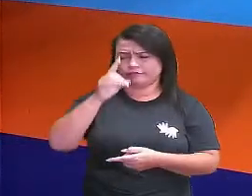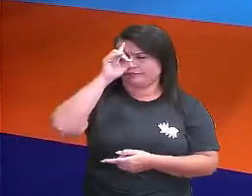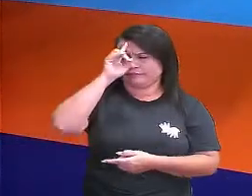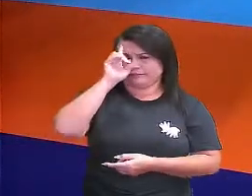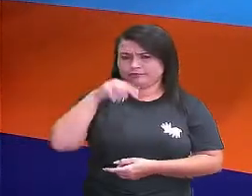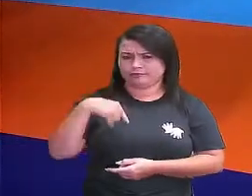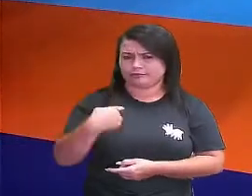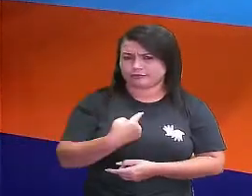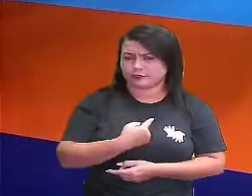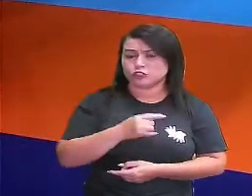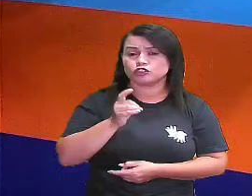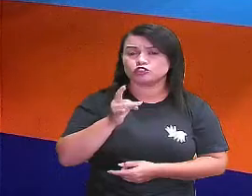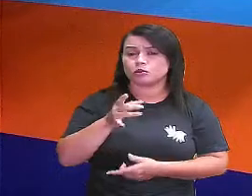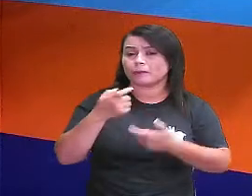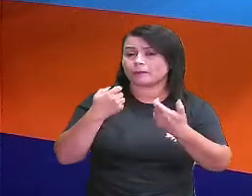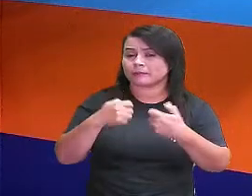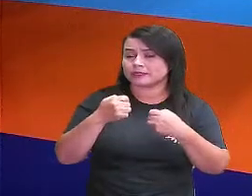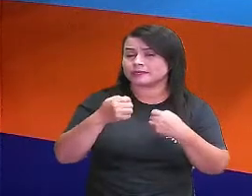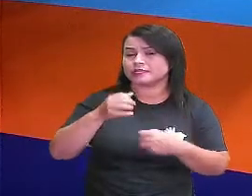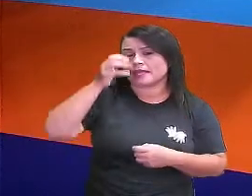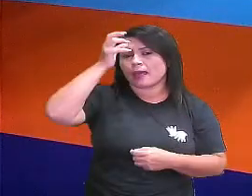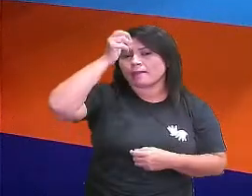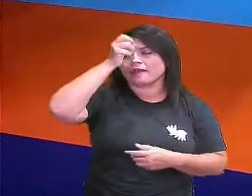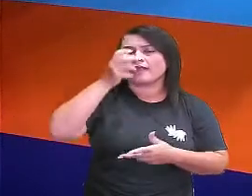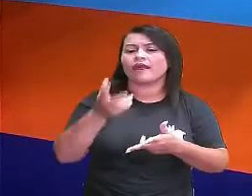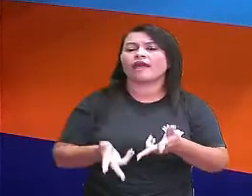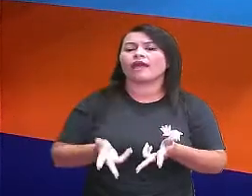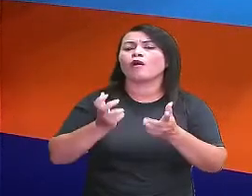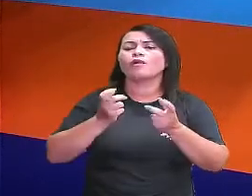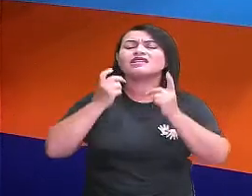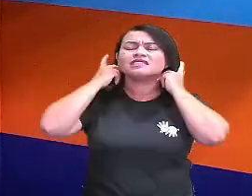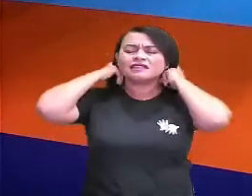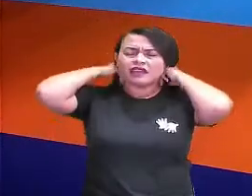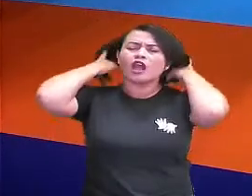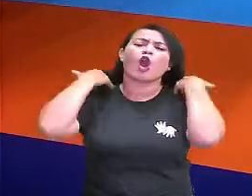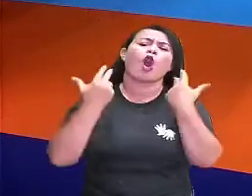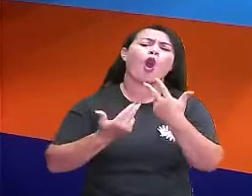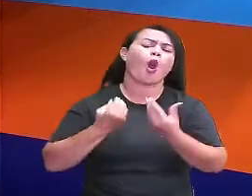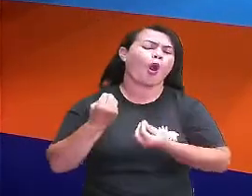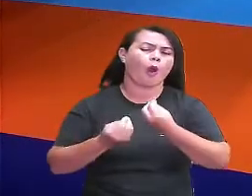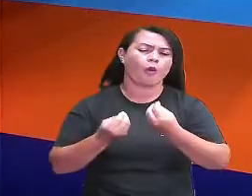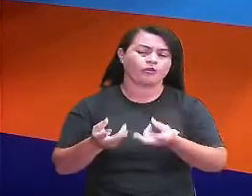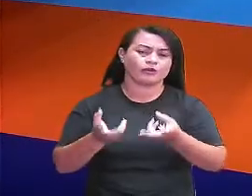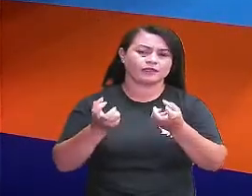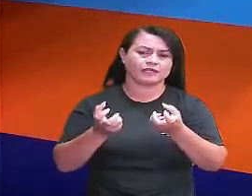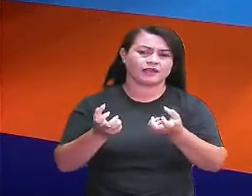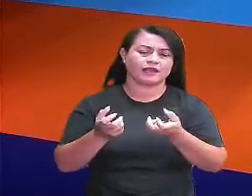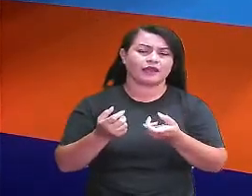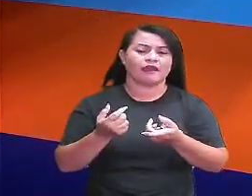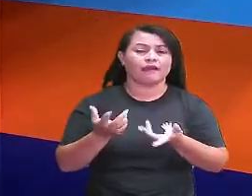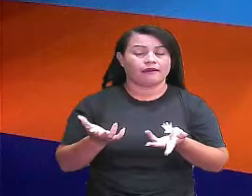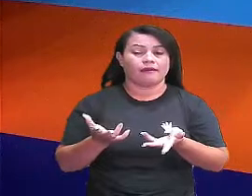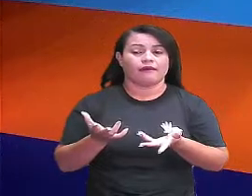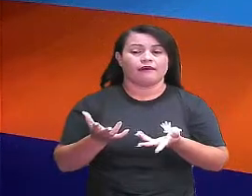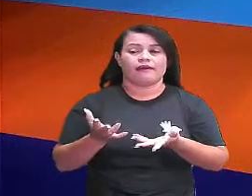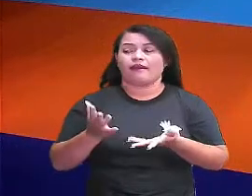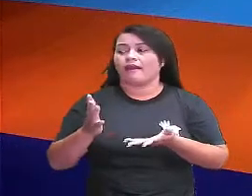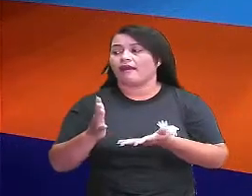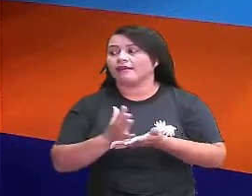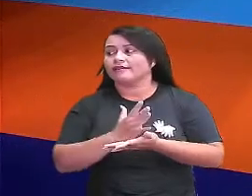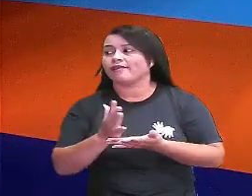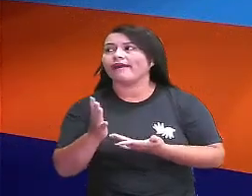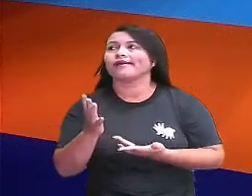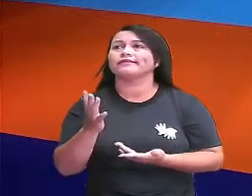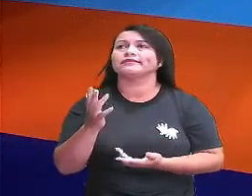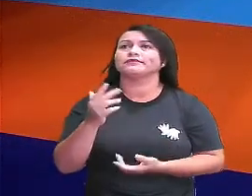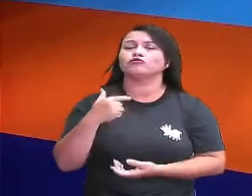dia. A gente só precisa aprender a reconhecer. E como é que eu reconheço? Às vezes, eu estou